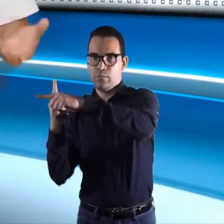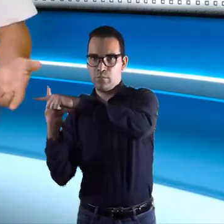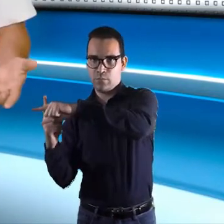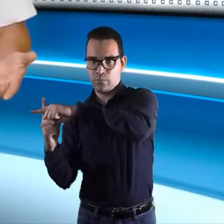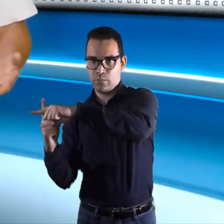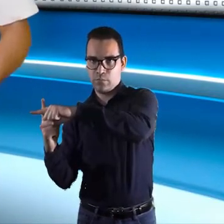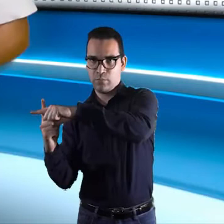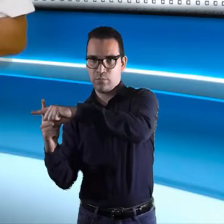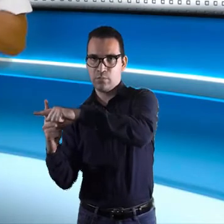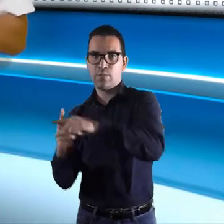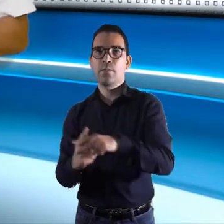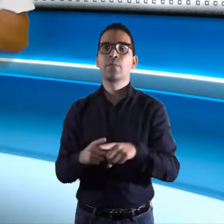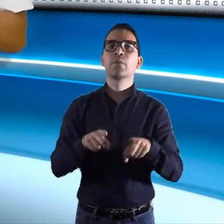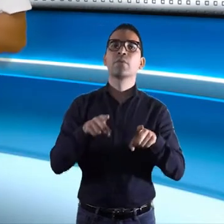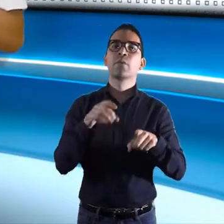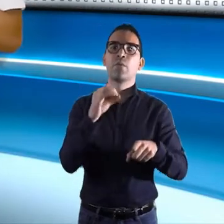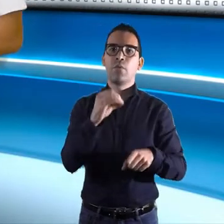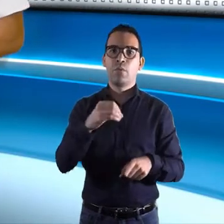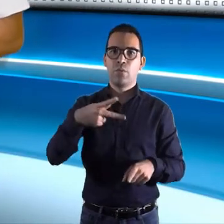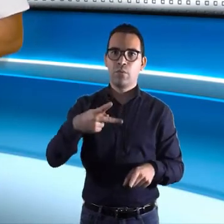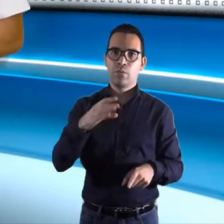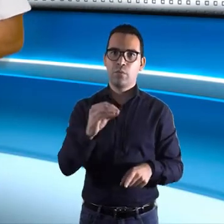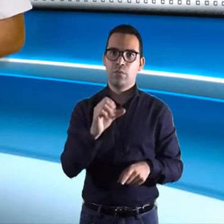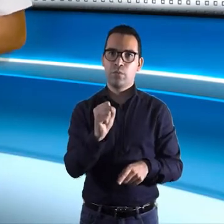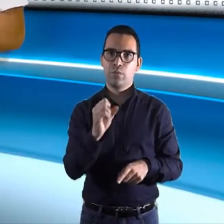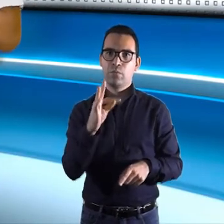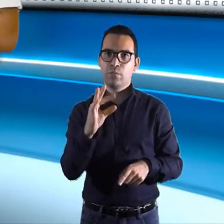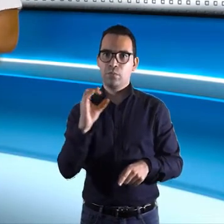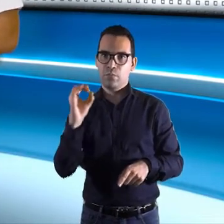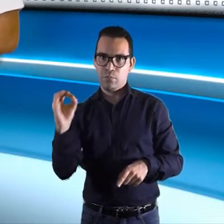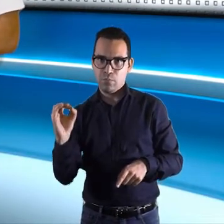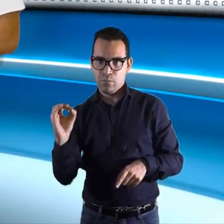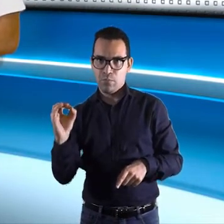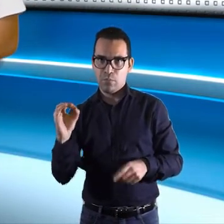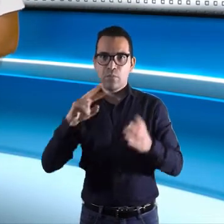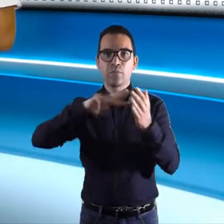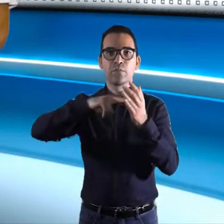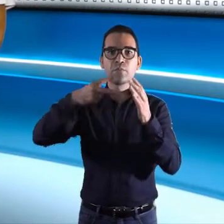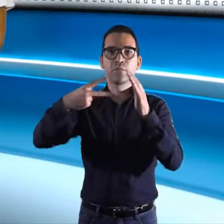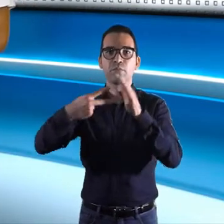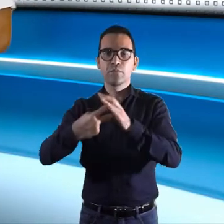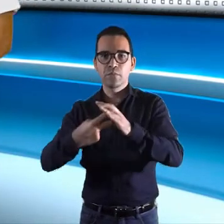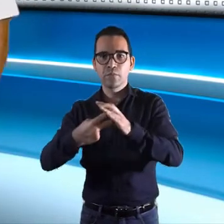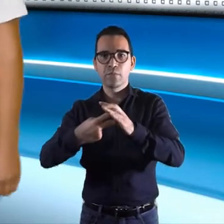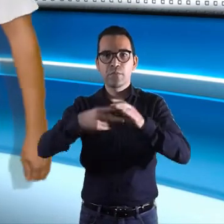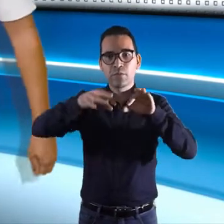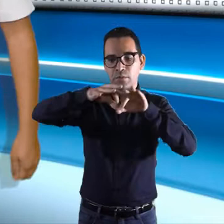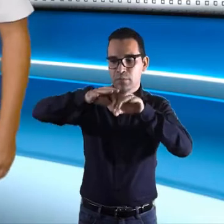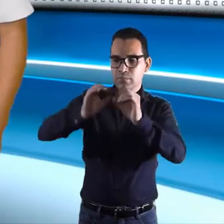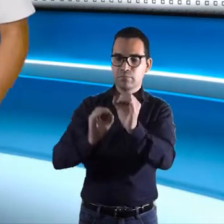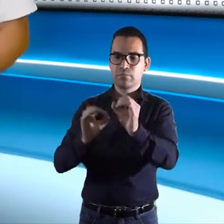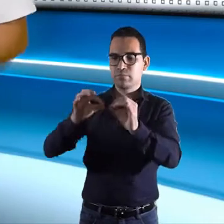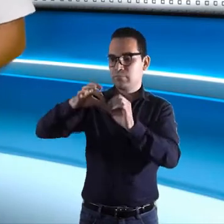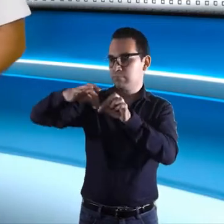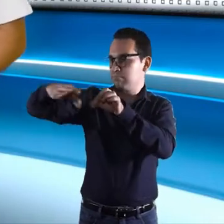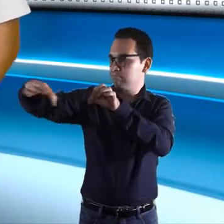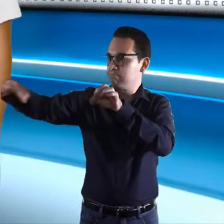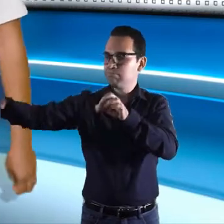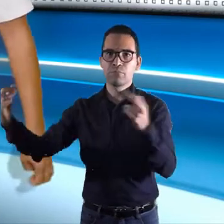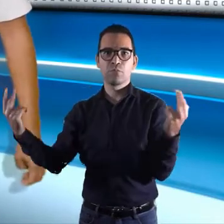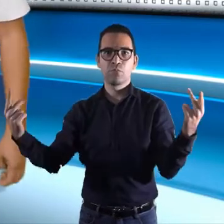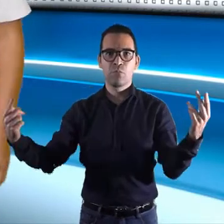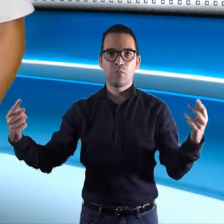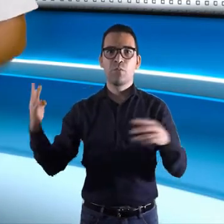valor oposto de 45 negativo é 45 positivo.